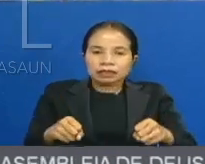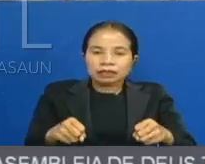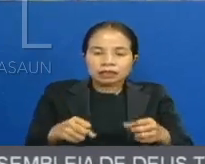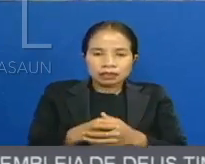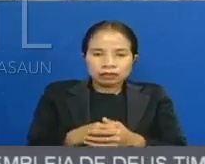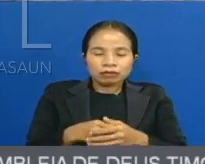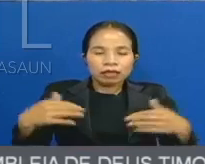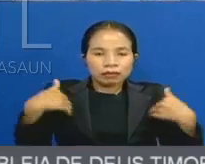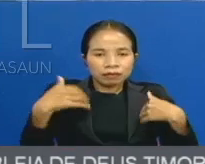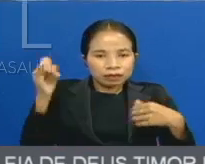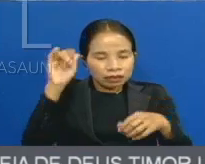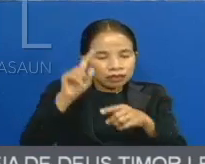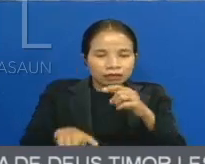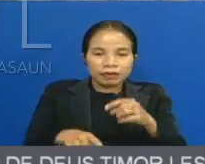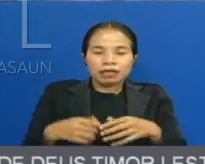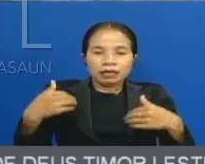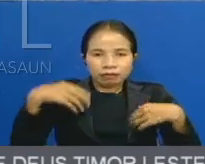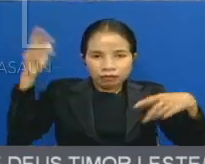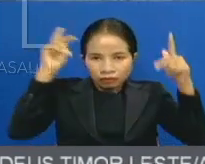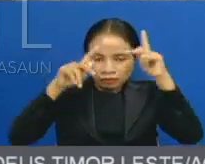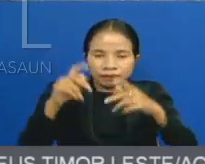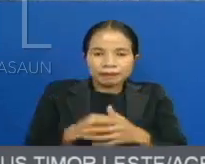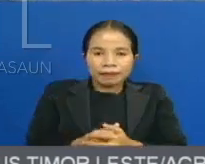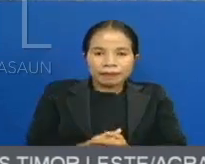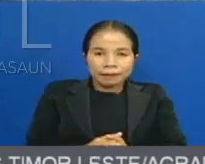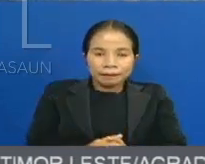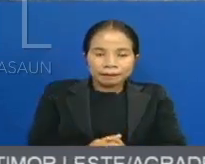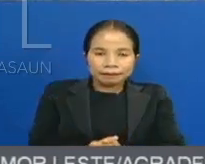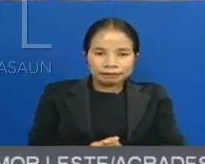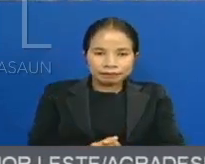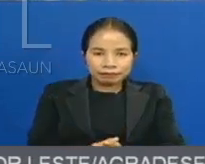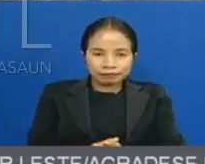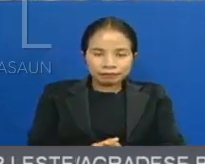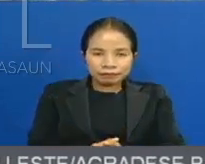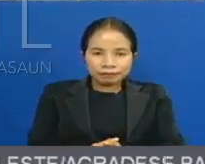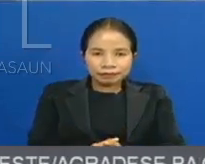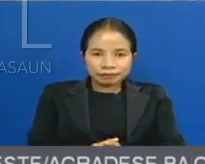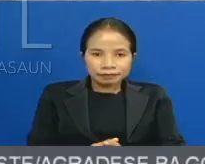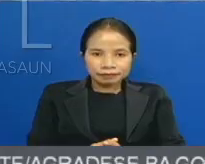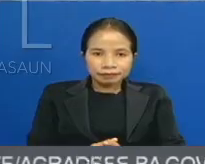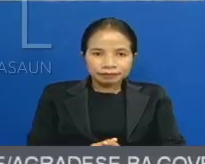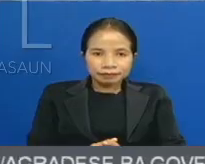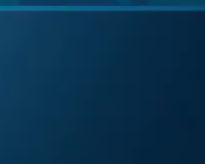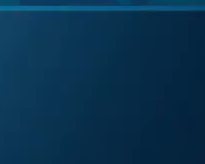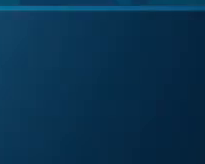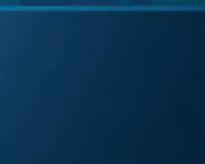Sira atunune la bele hamosu problema. Domingos da Costa, Miguel da Costa ba